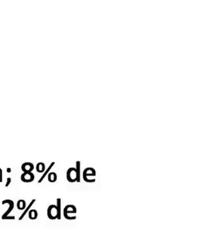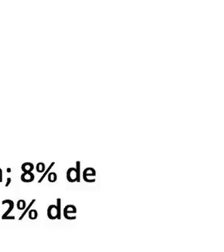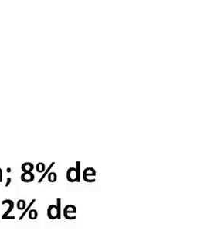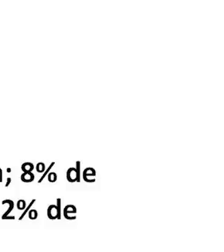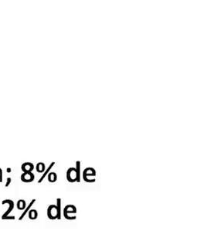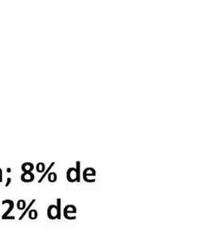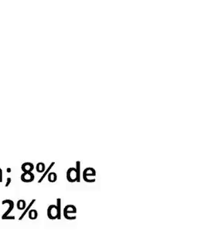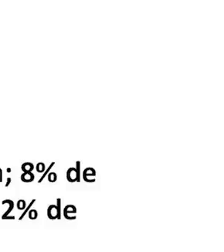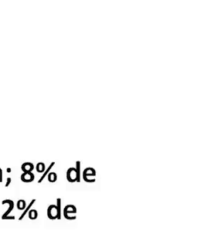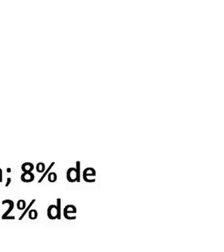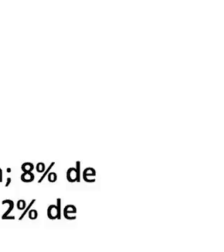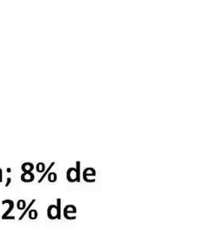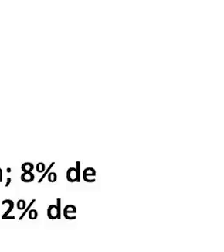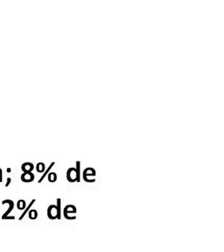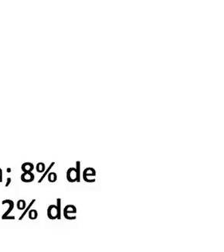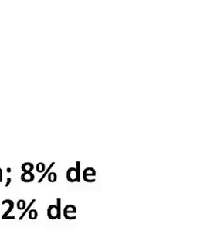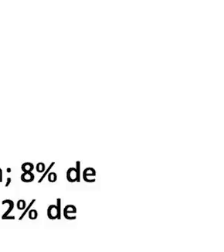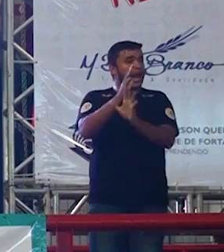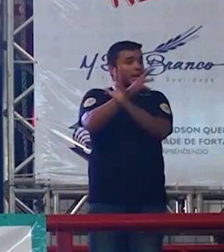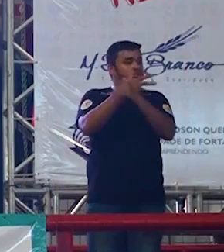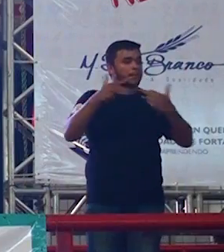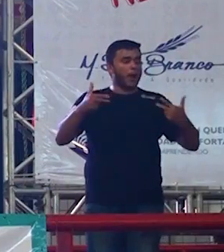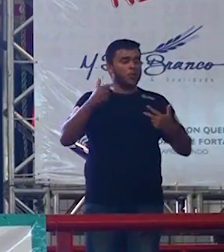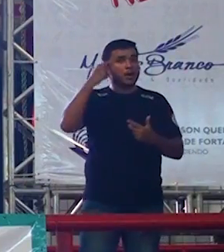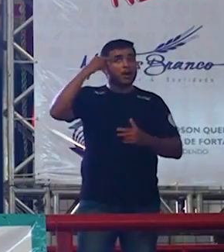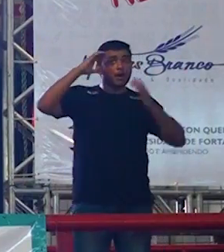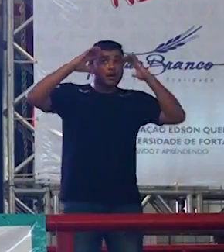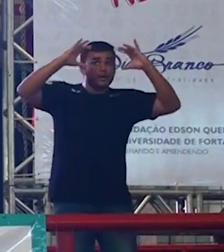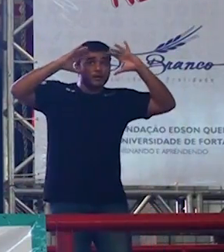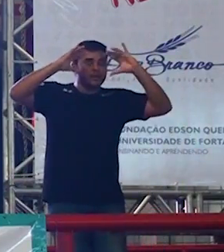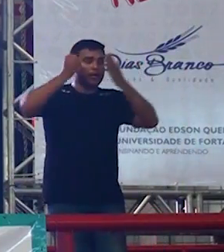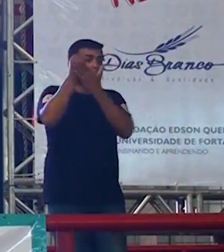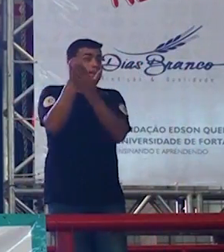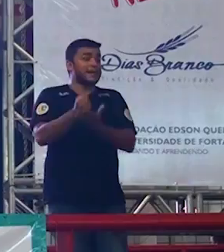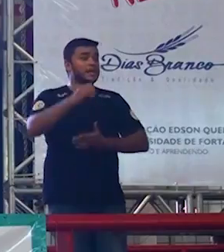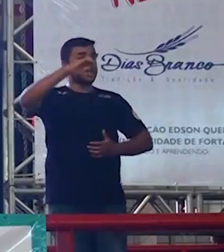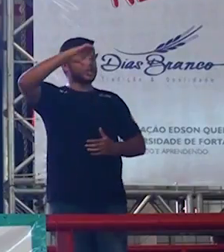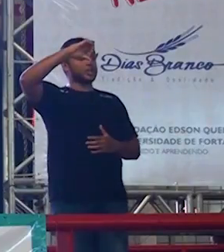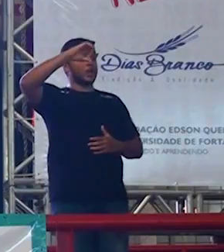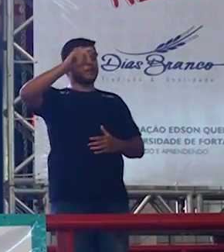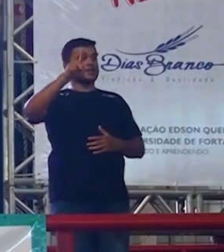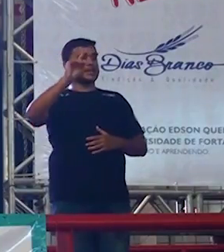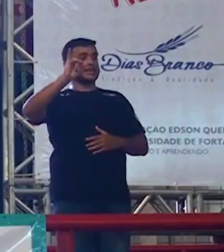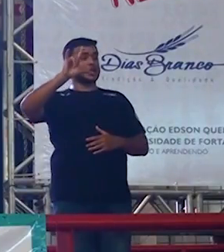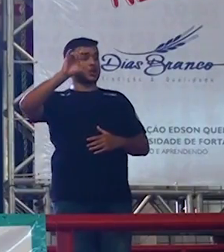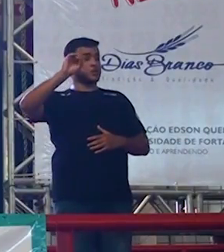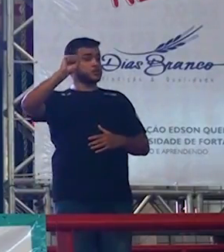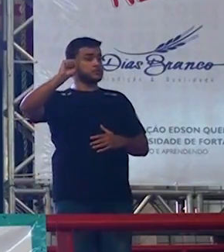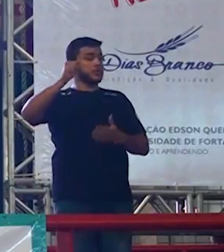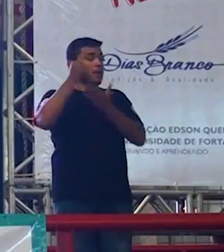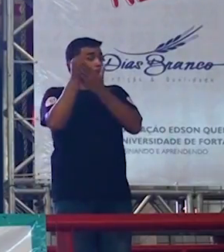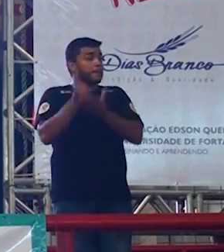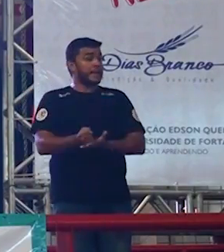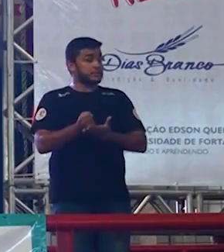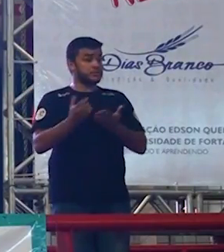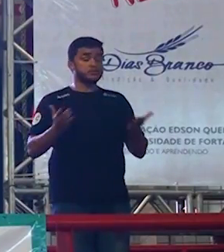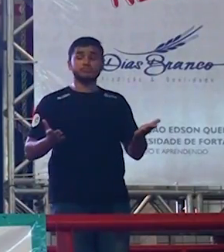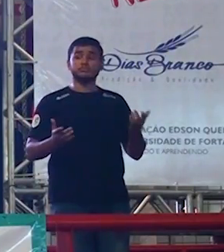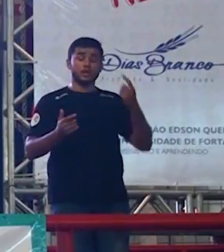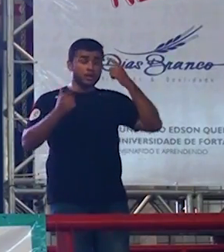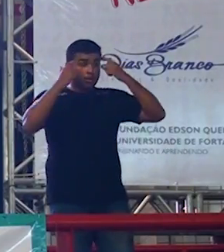Uma baleia, o cérebro de uma baleia, 9 quilos. O nosso cérebro é composto principalmente de água, gordura,